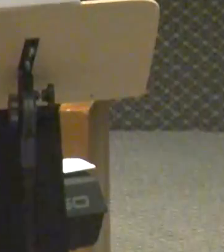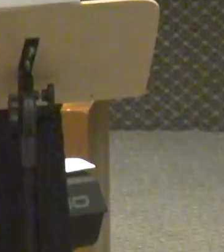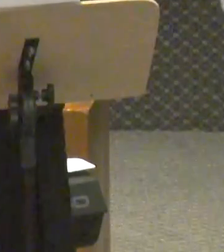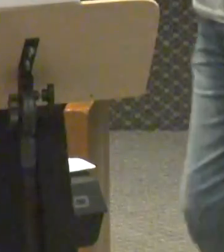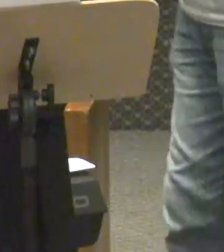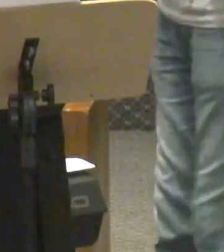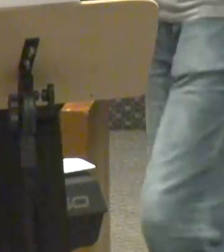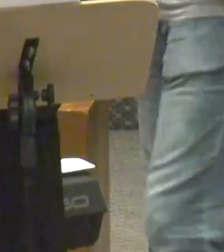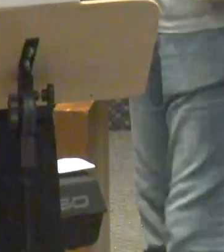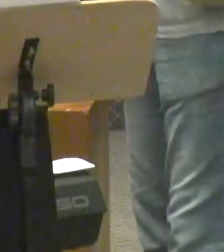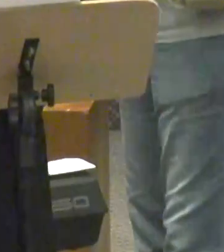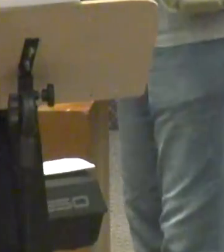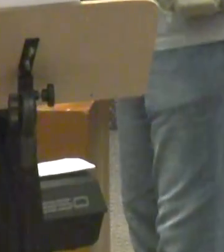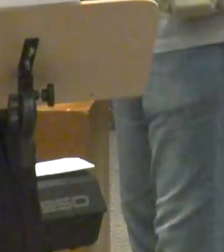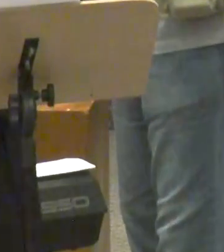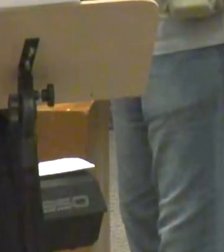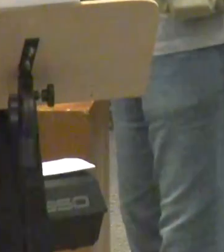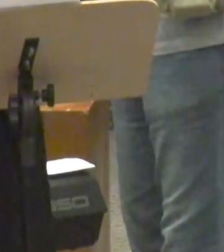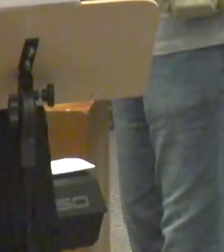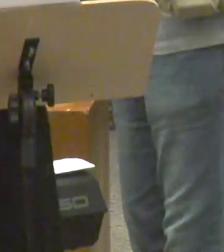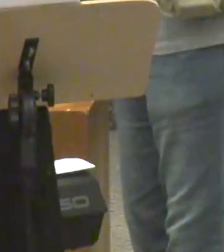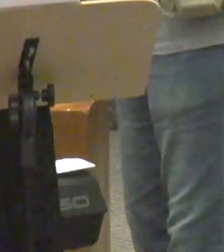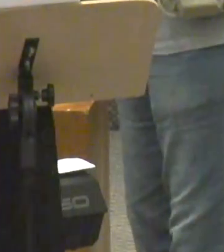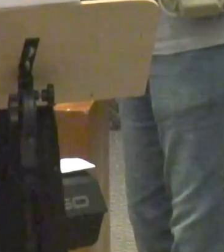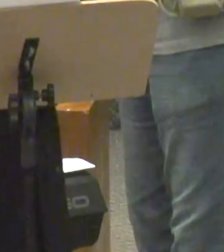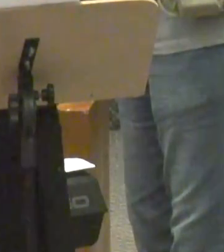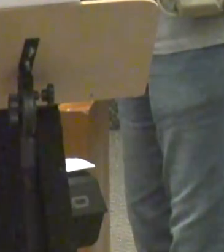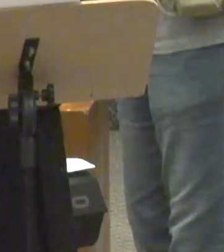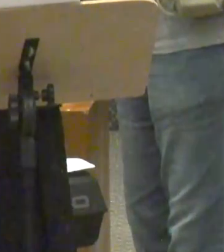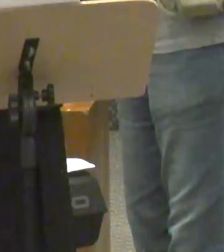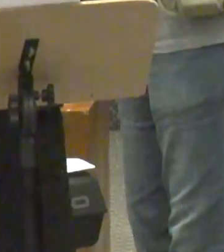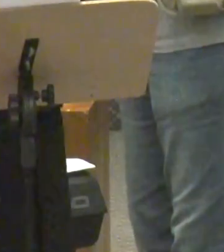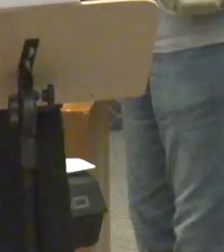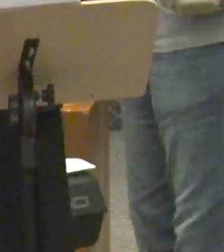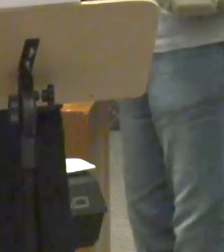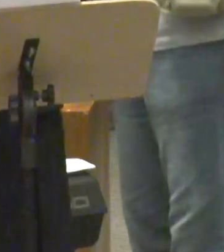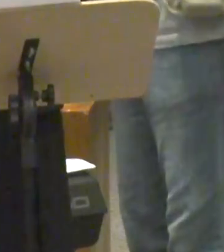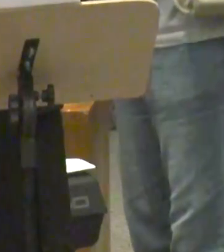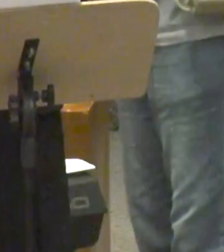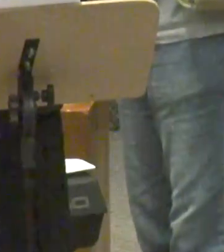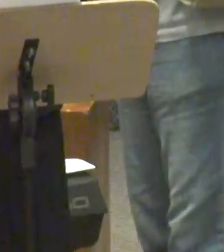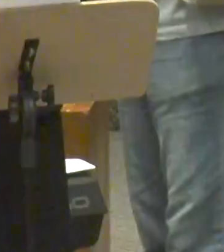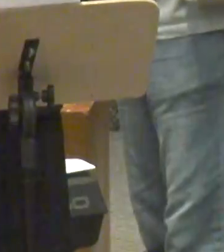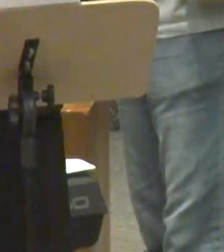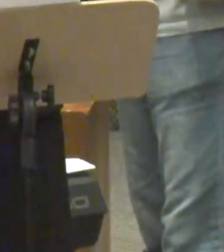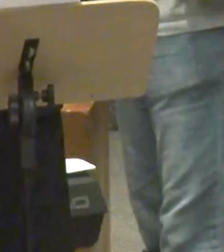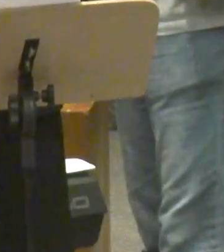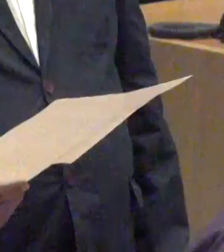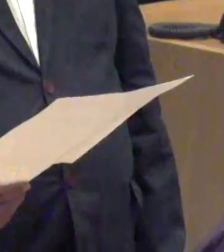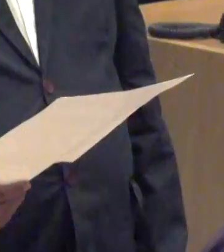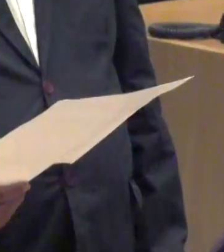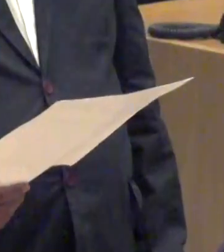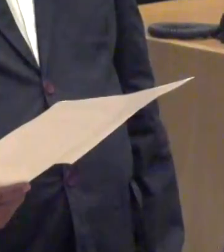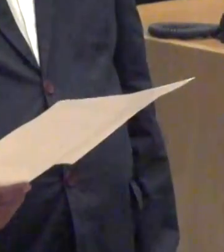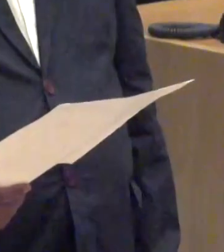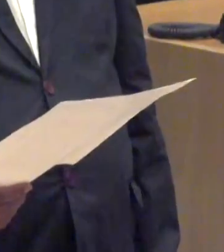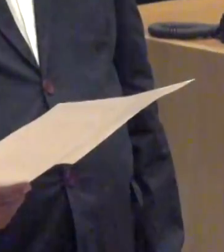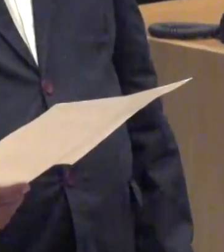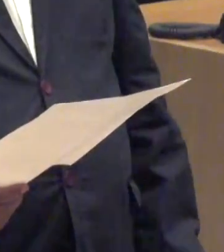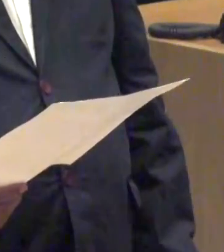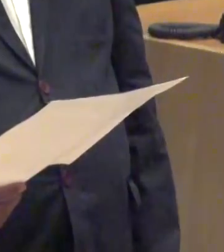Jesus disse que somos todos irmãos. Venha a nós, Senhor, teu reino de